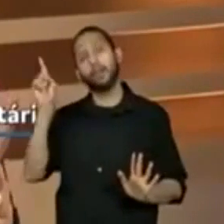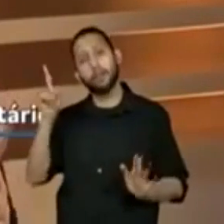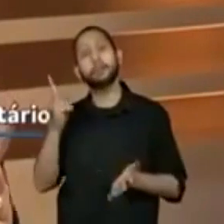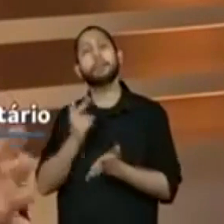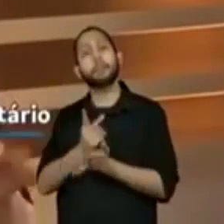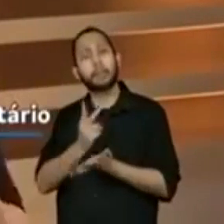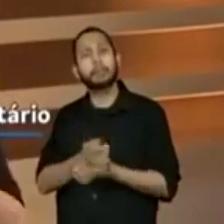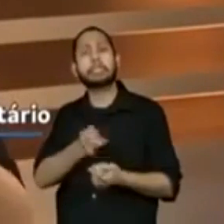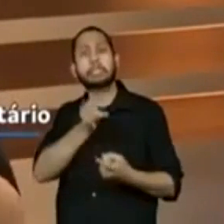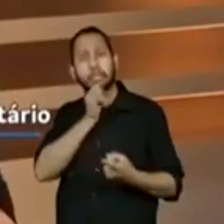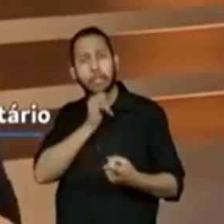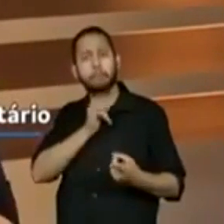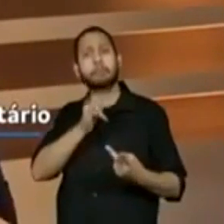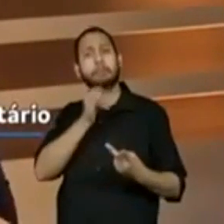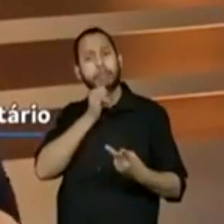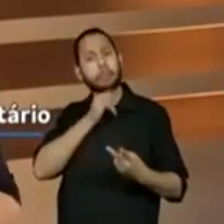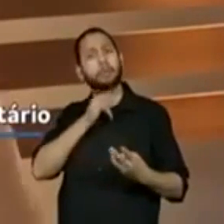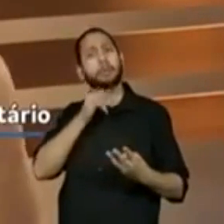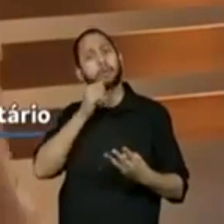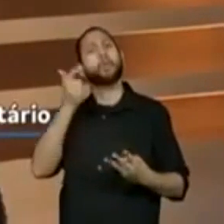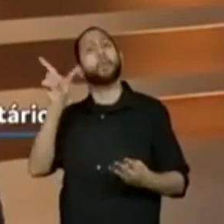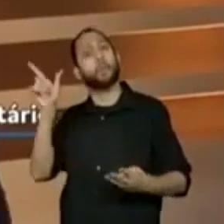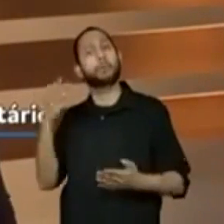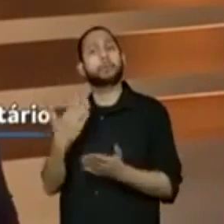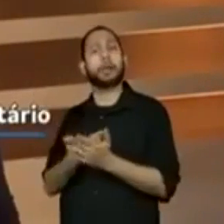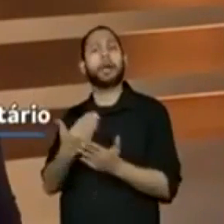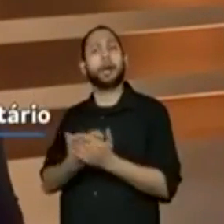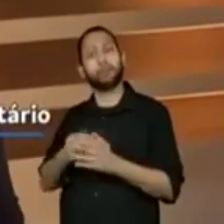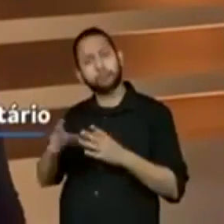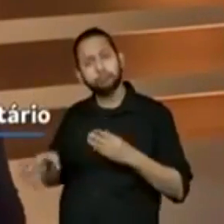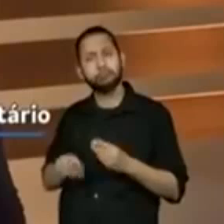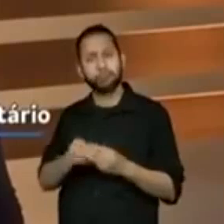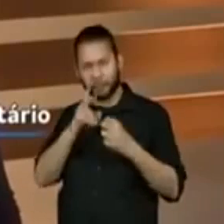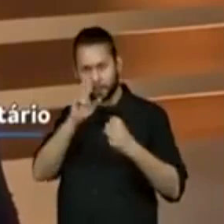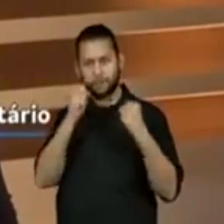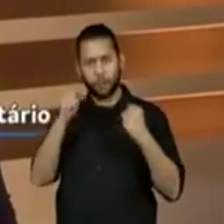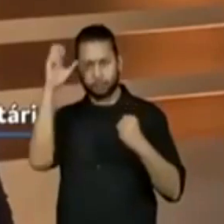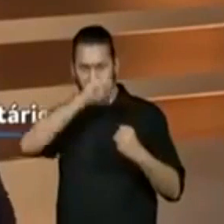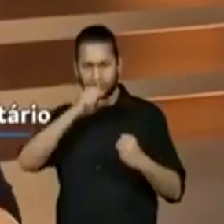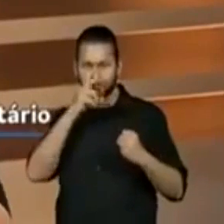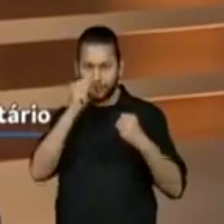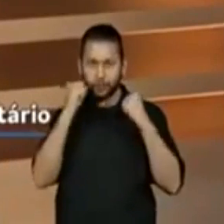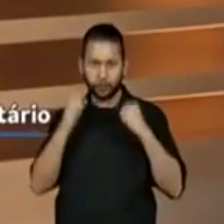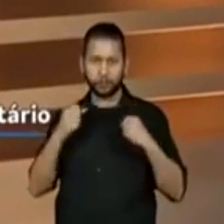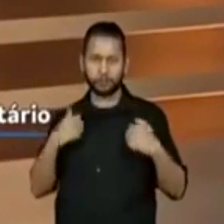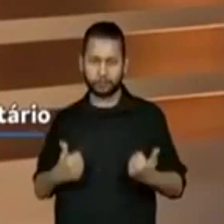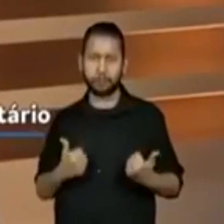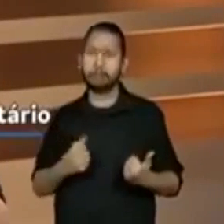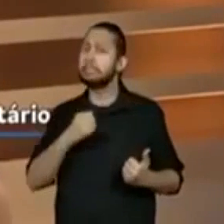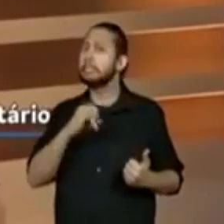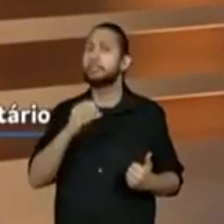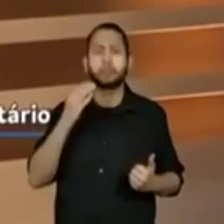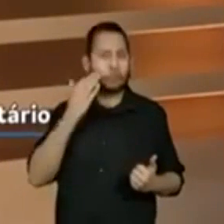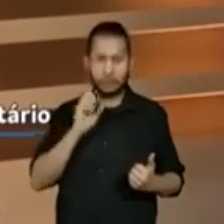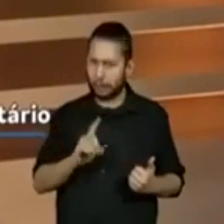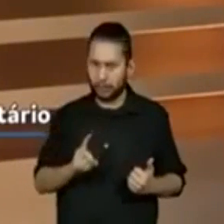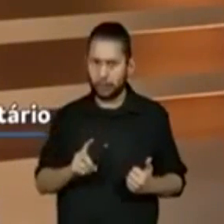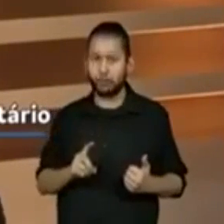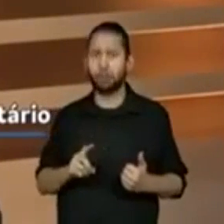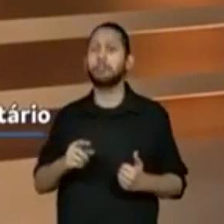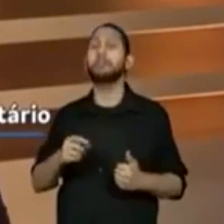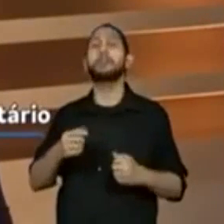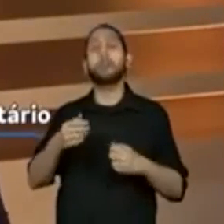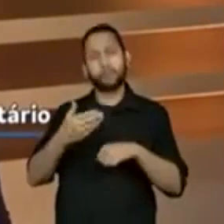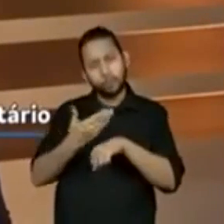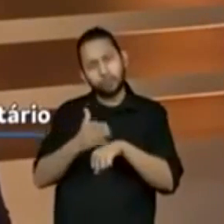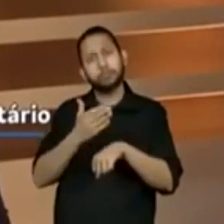mesmos exemplos em outras aulas para a gente reforçar esse conteúdo, certo? E aí, quem não entendeu, a gente vai reforçando